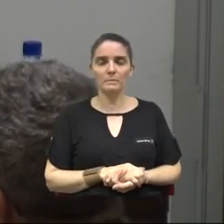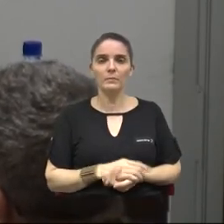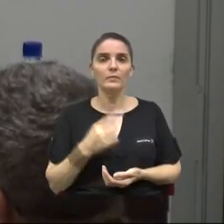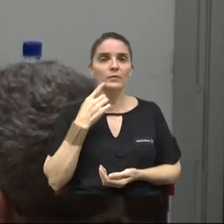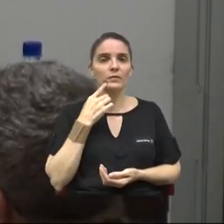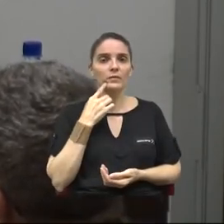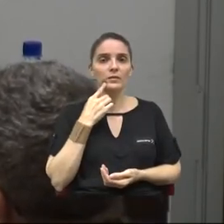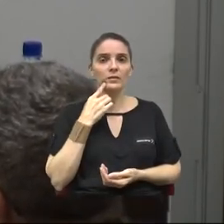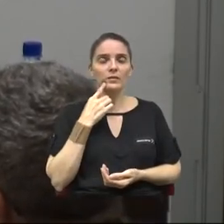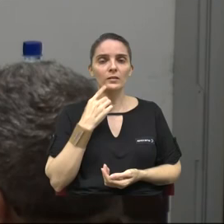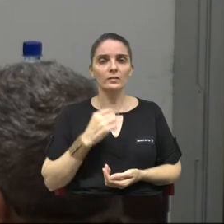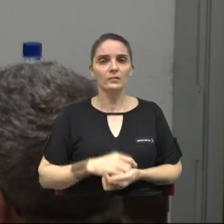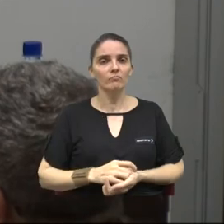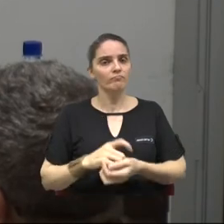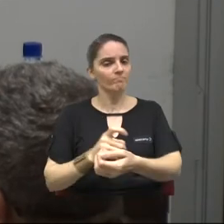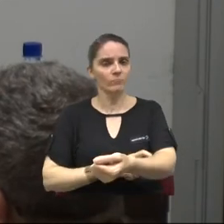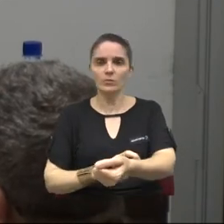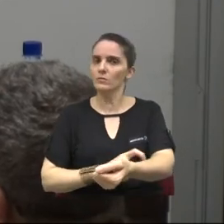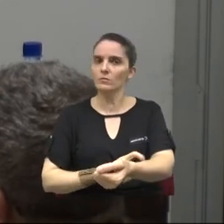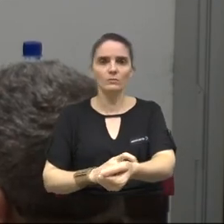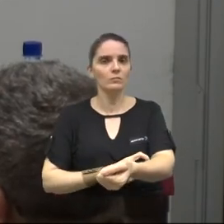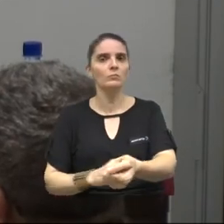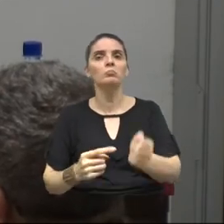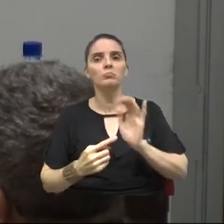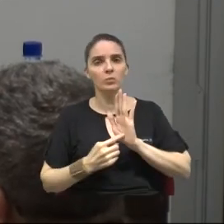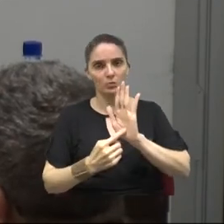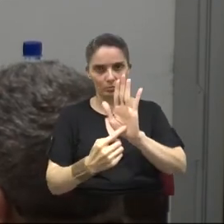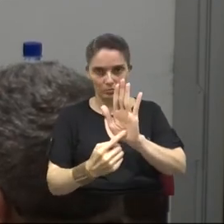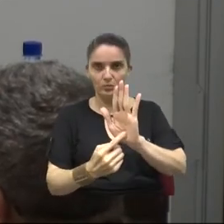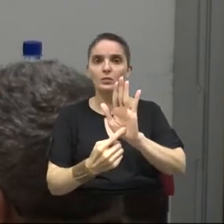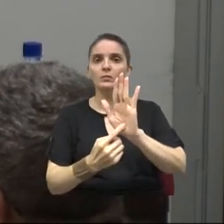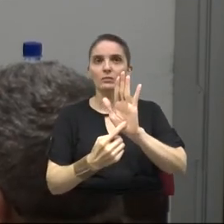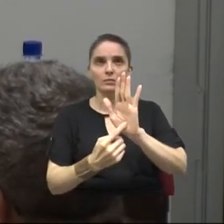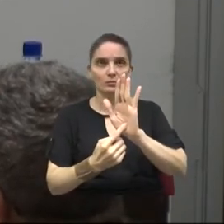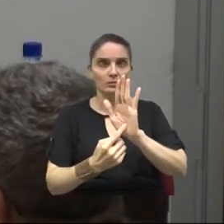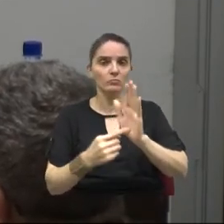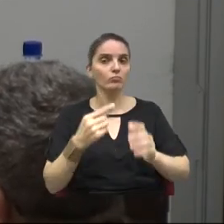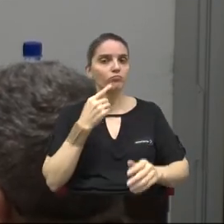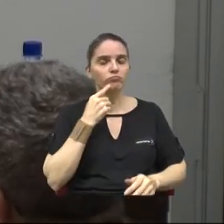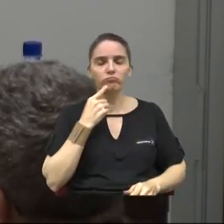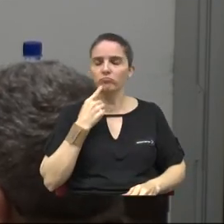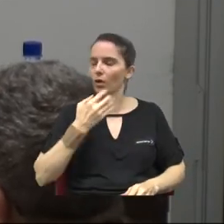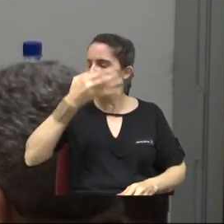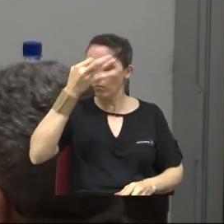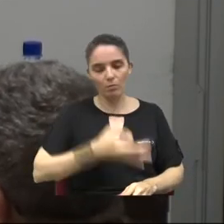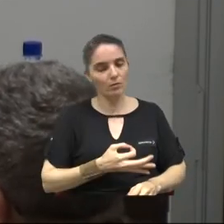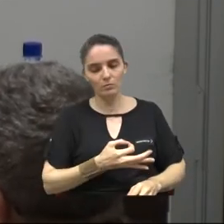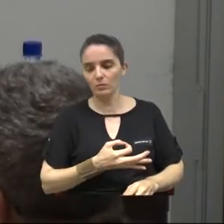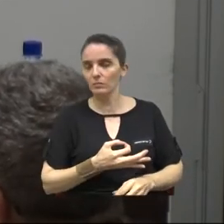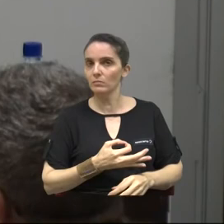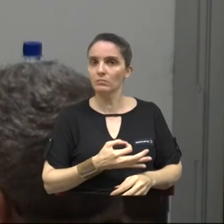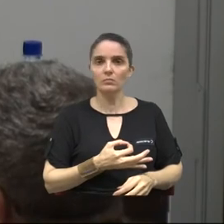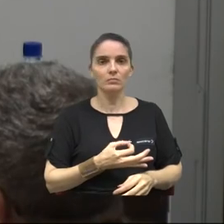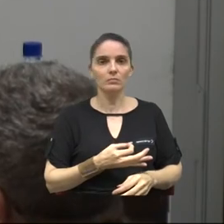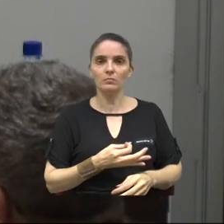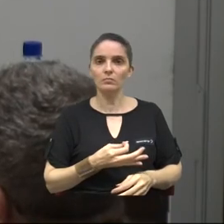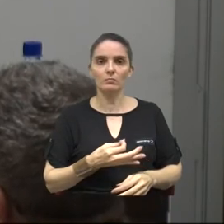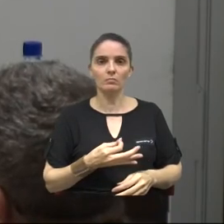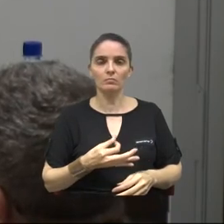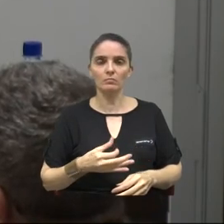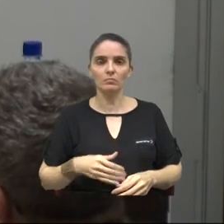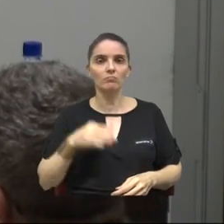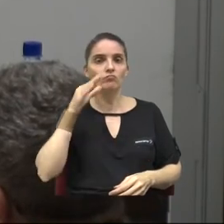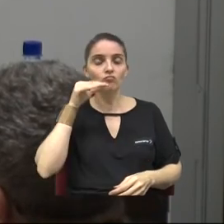Vou levar isso aqui aos órgãos competentes, porque eu não acho justo. O servidor está para servir